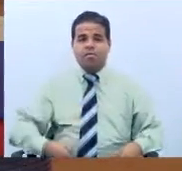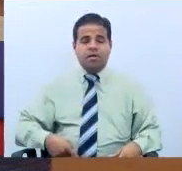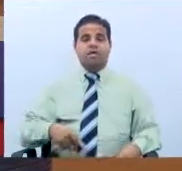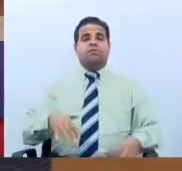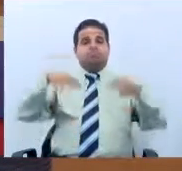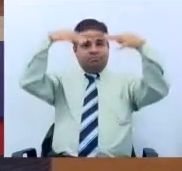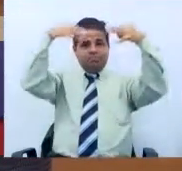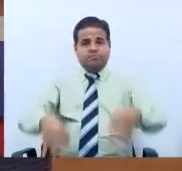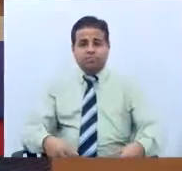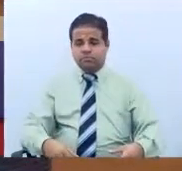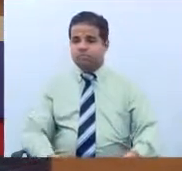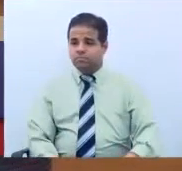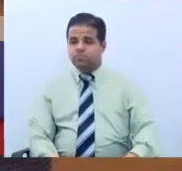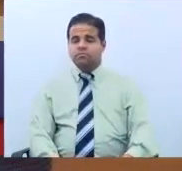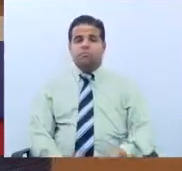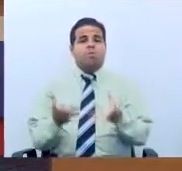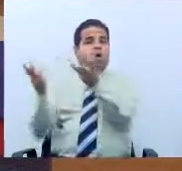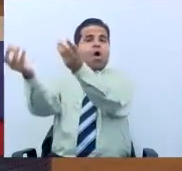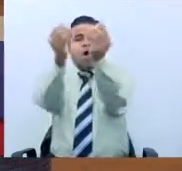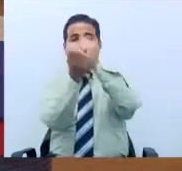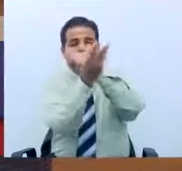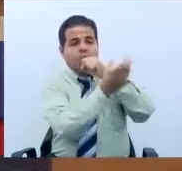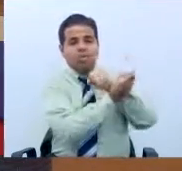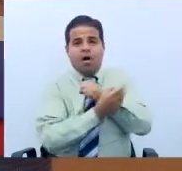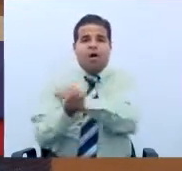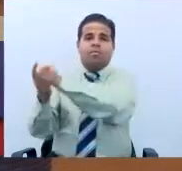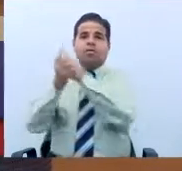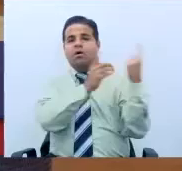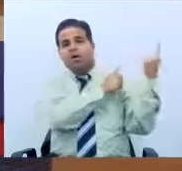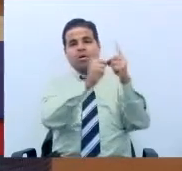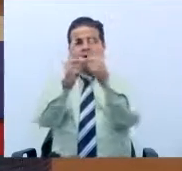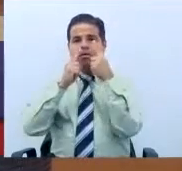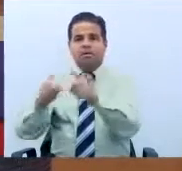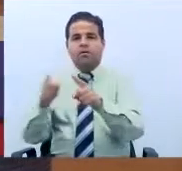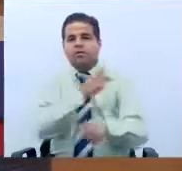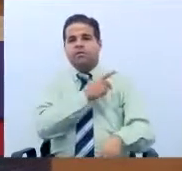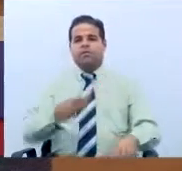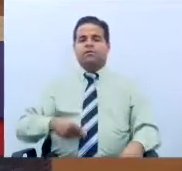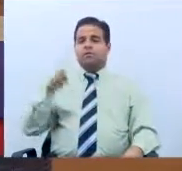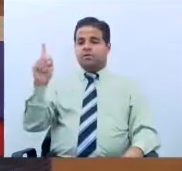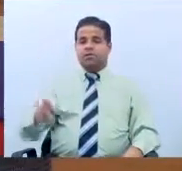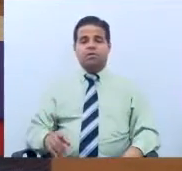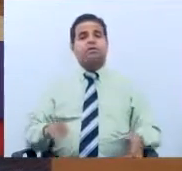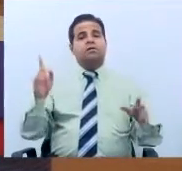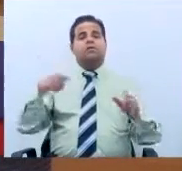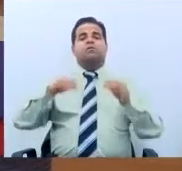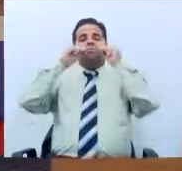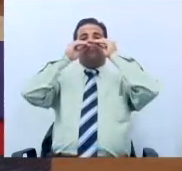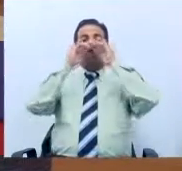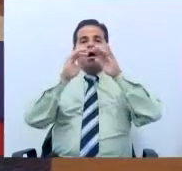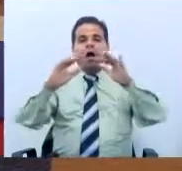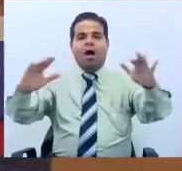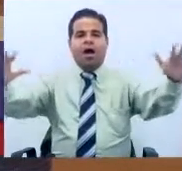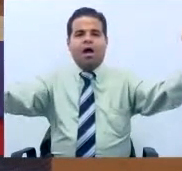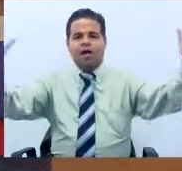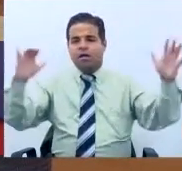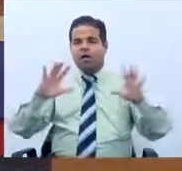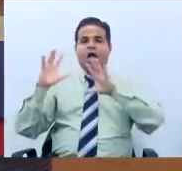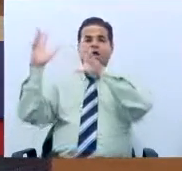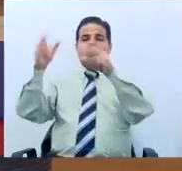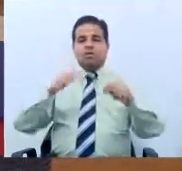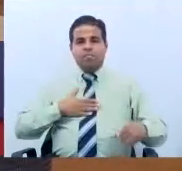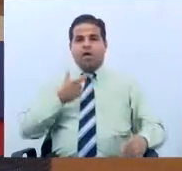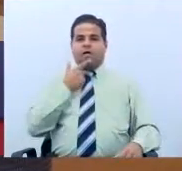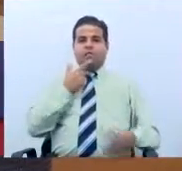honesta, um bando de corruptos derrubando uma presidente honesta. Então, é essa repercussão que eu deixo aqui a minha